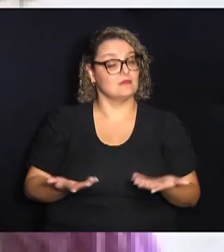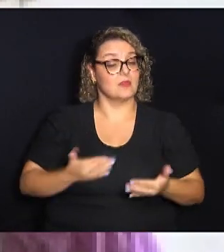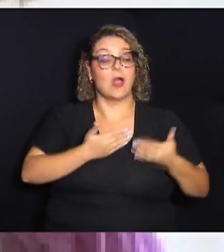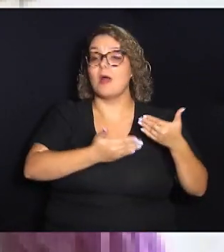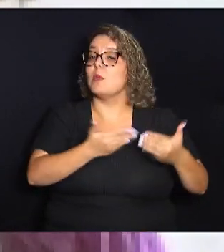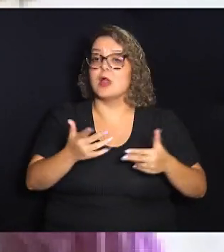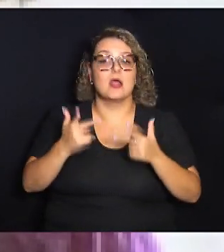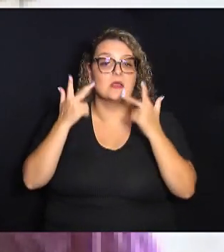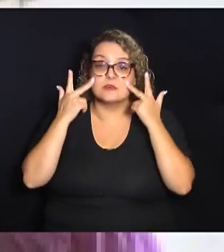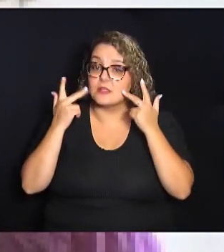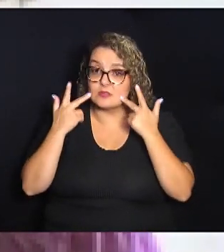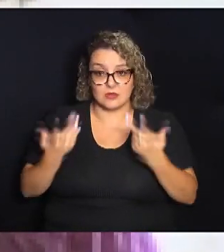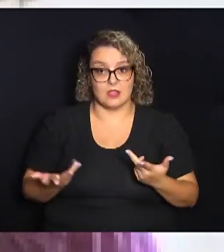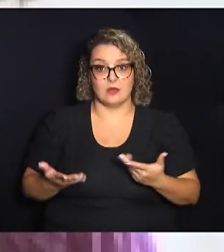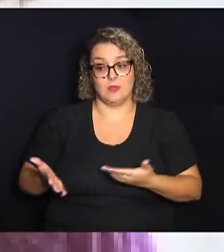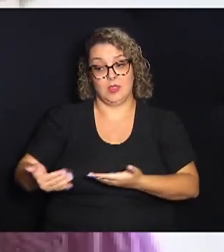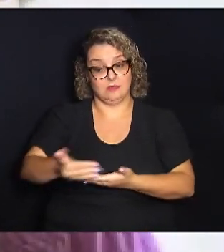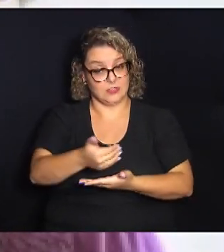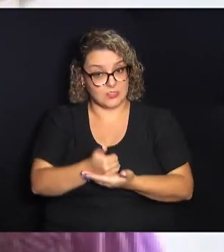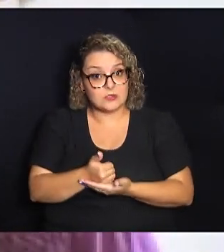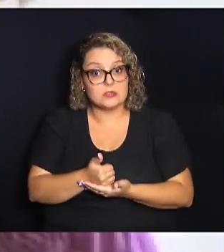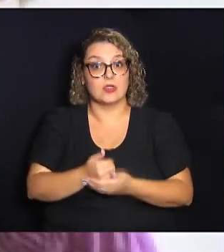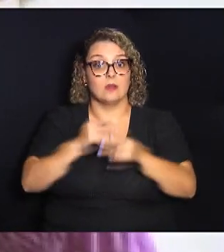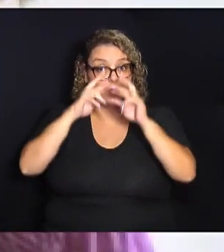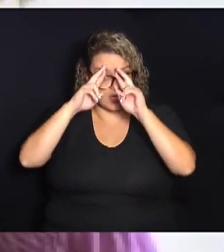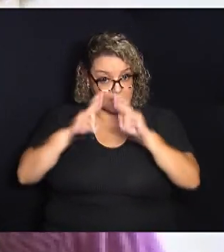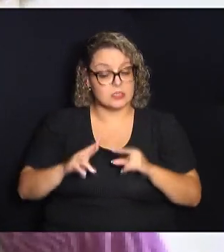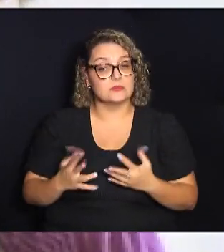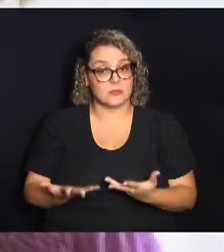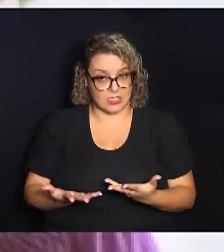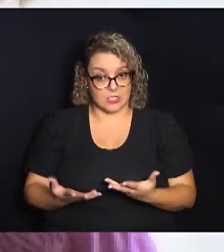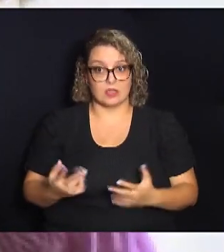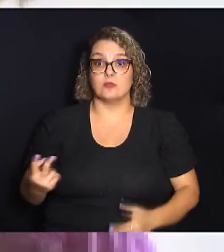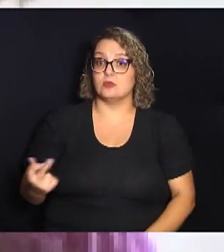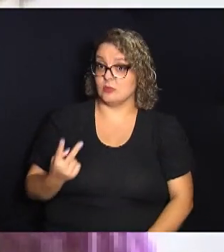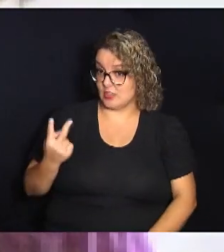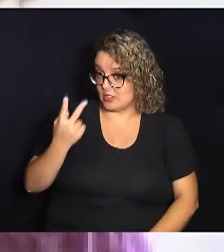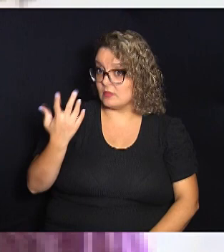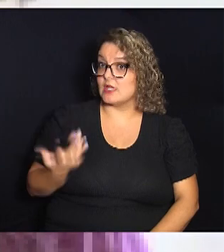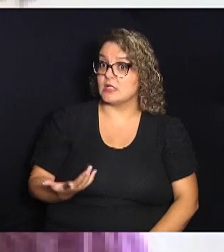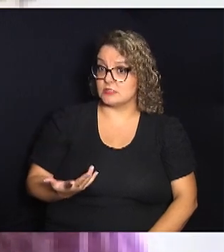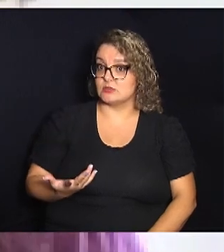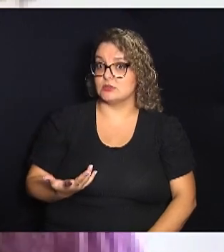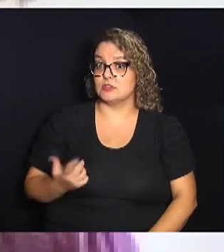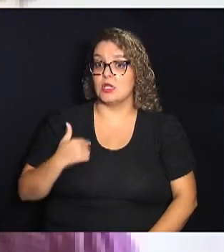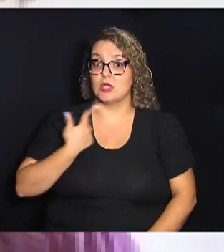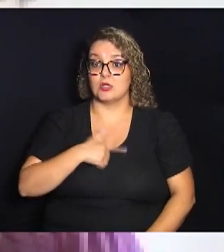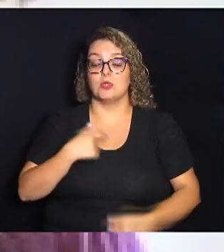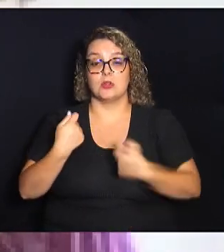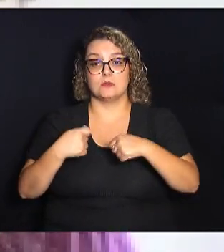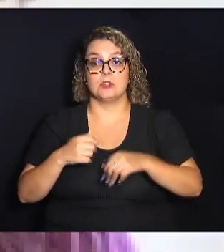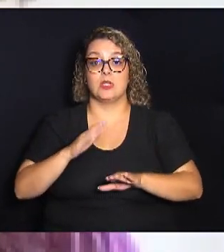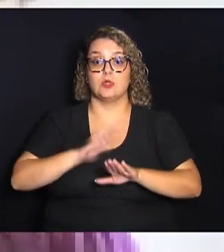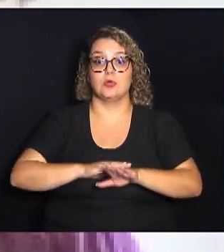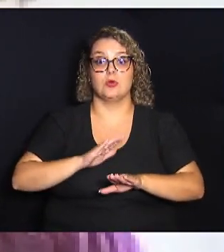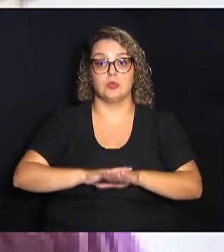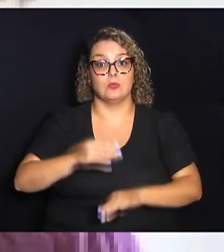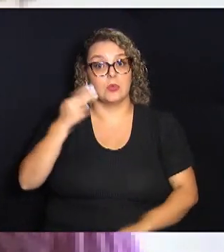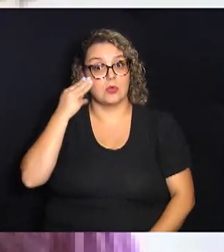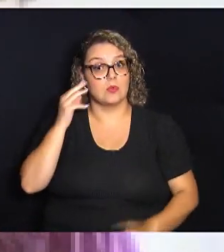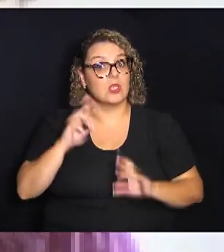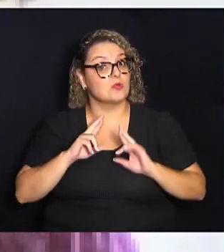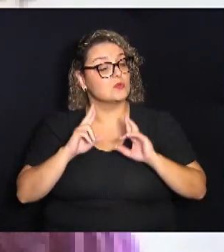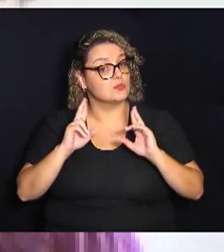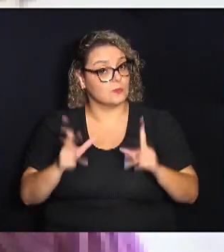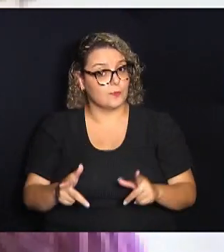natureza, ele deve ser acolhido e deve ser respeitado, valorizado, e a gente tem que ter uma atitude mental